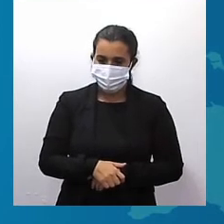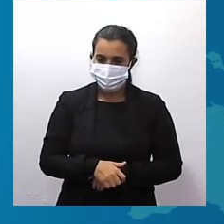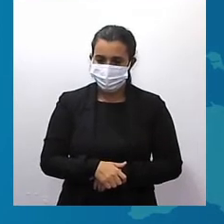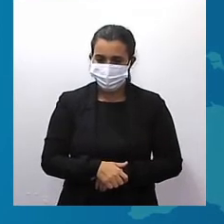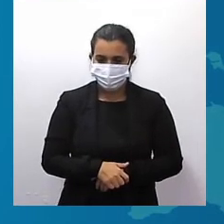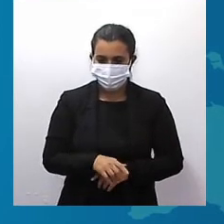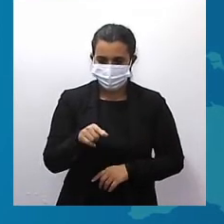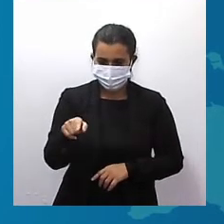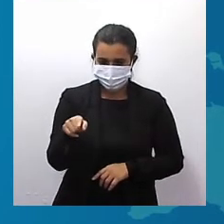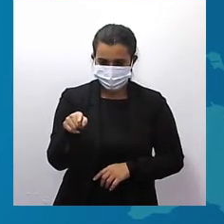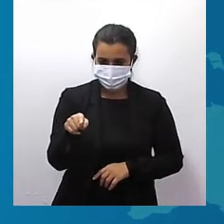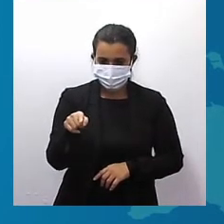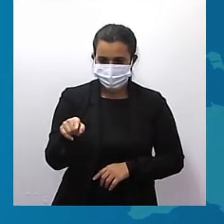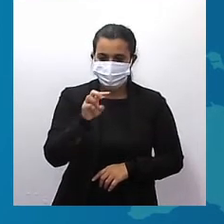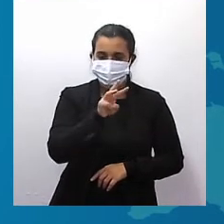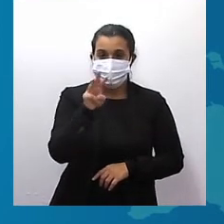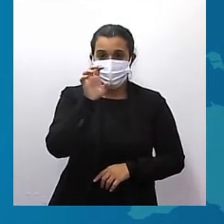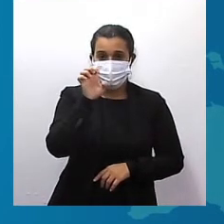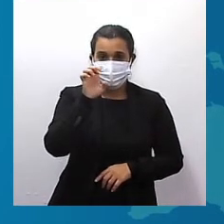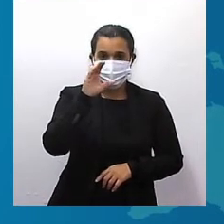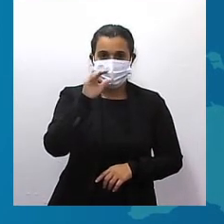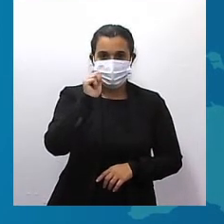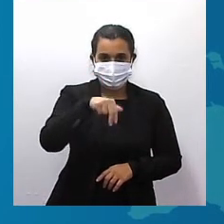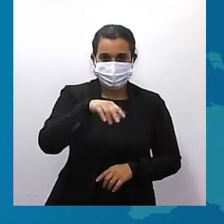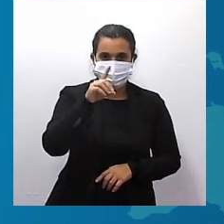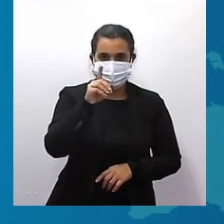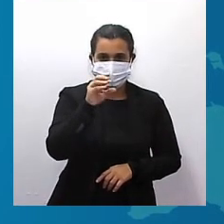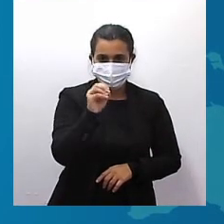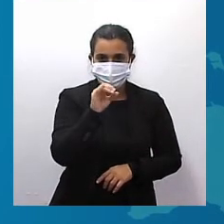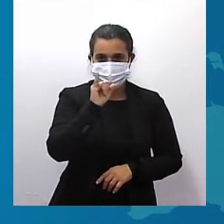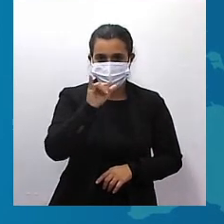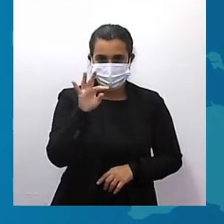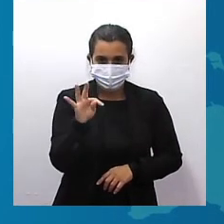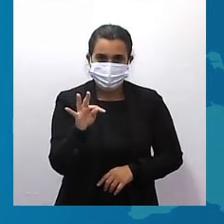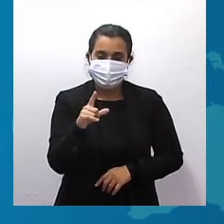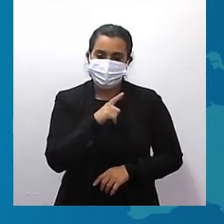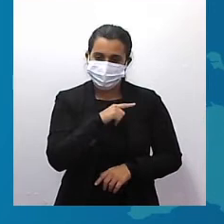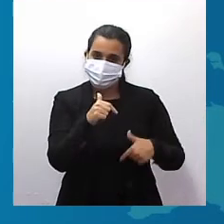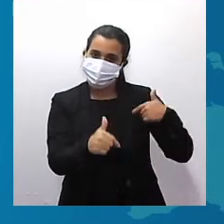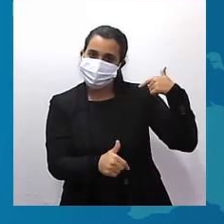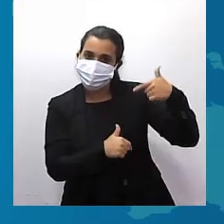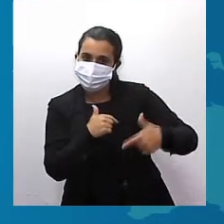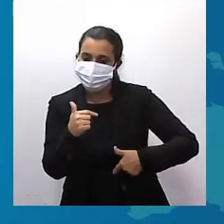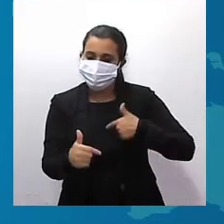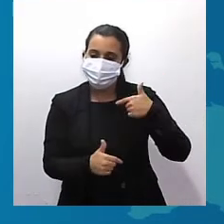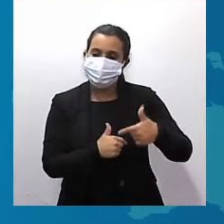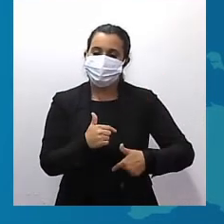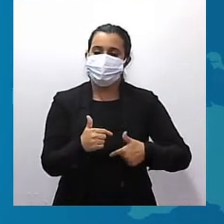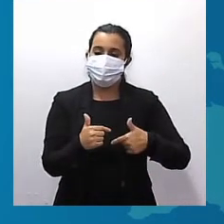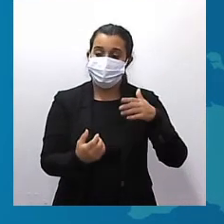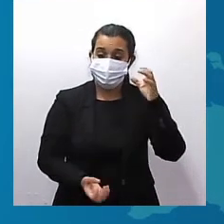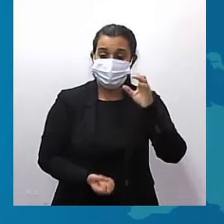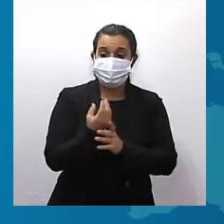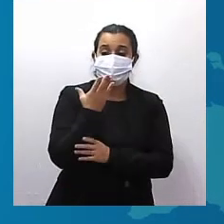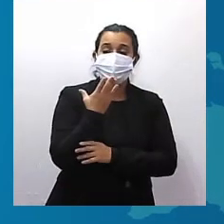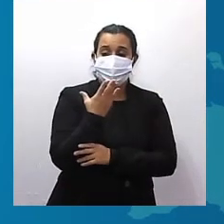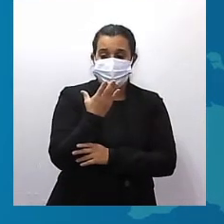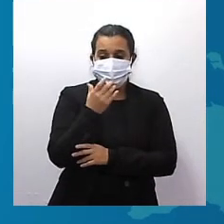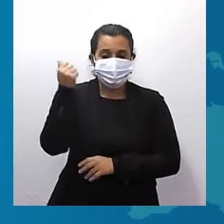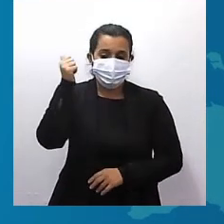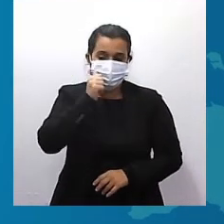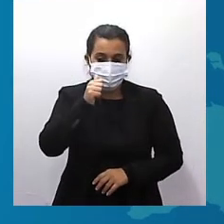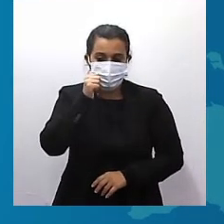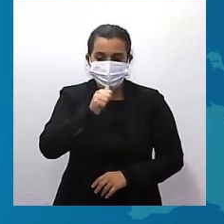is the title of an ad poster created by Jill Howard Miller. Ele foi um cartaz, um